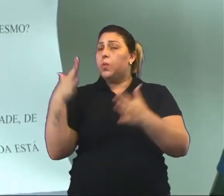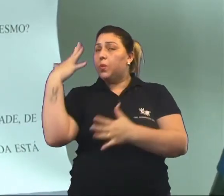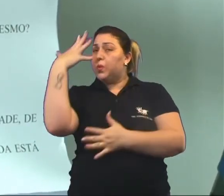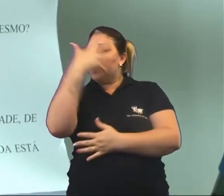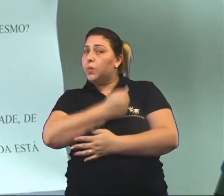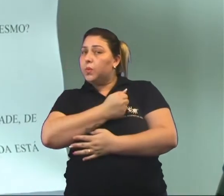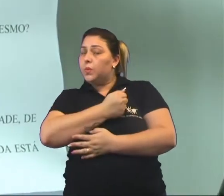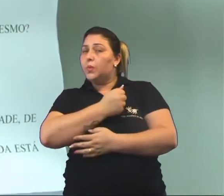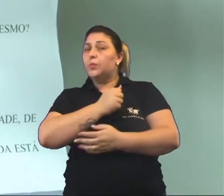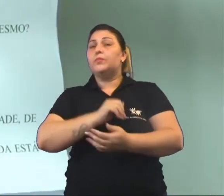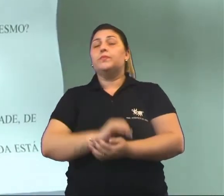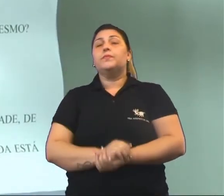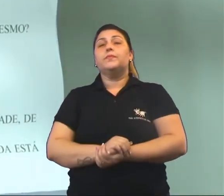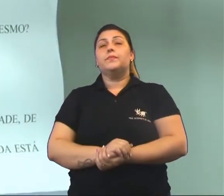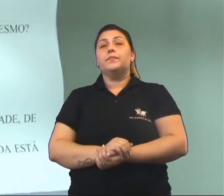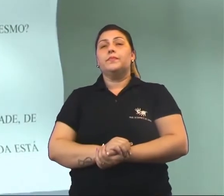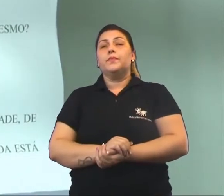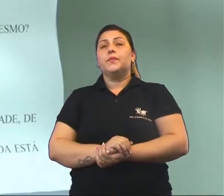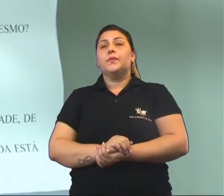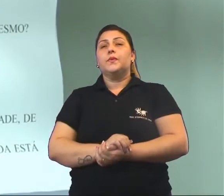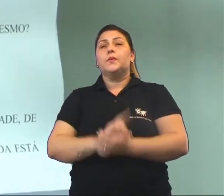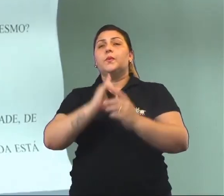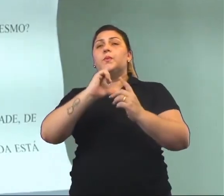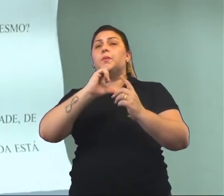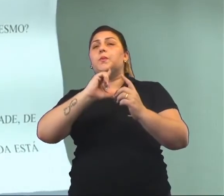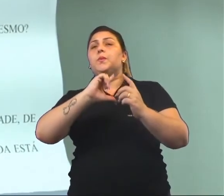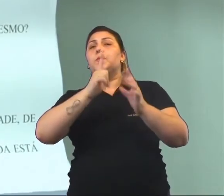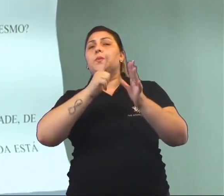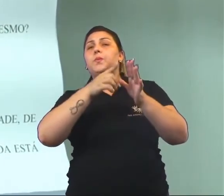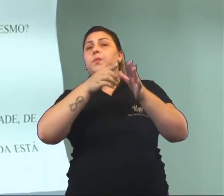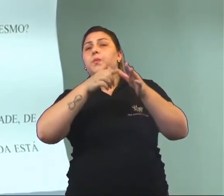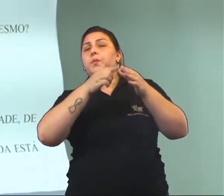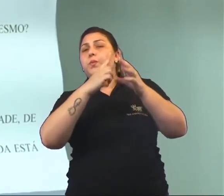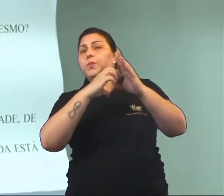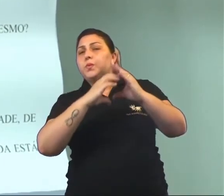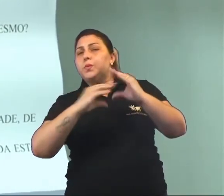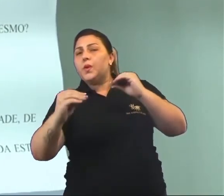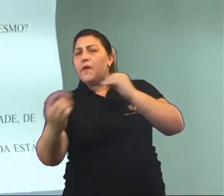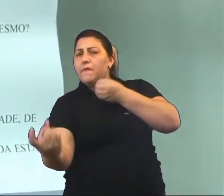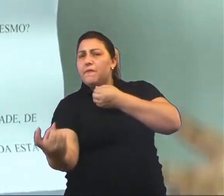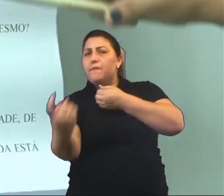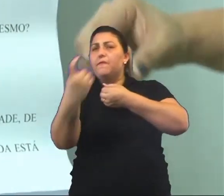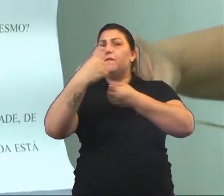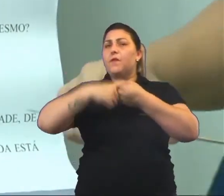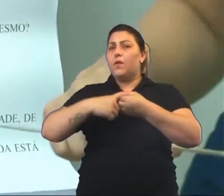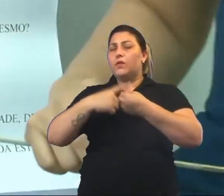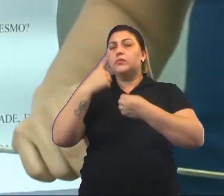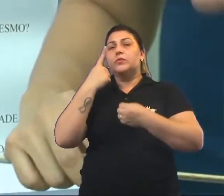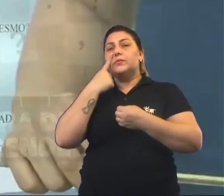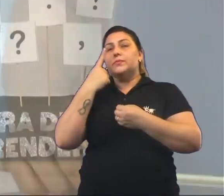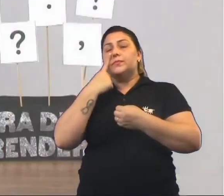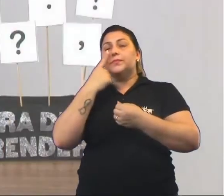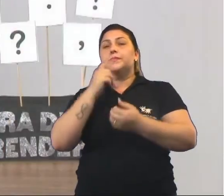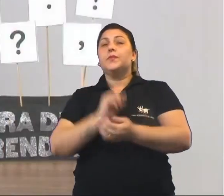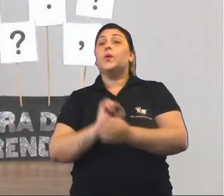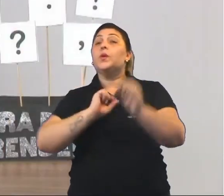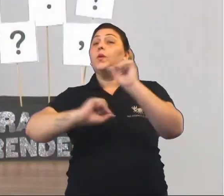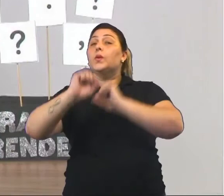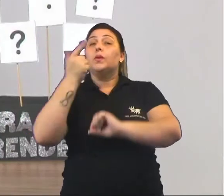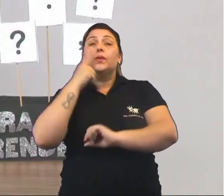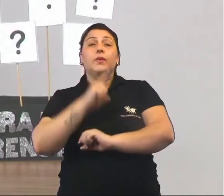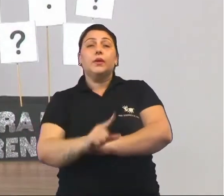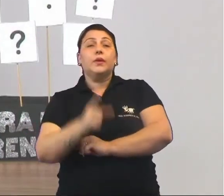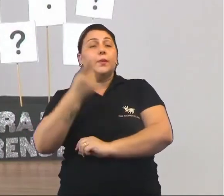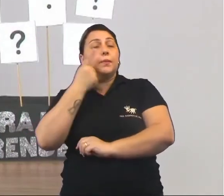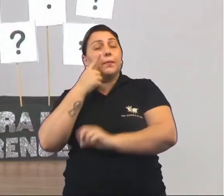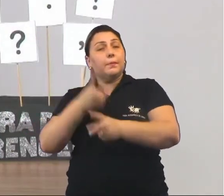lindo. Está indo embora. Ei, volte! Olha só. O que vocês